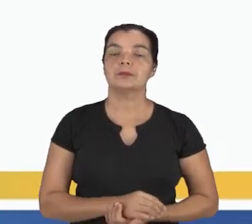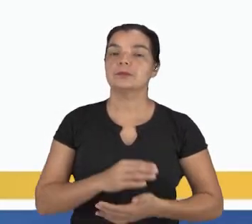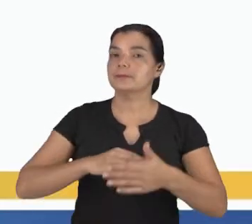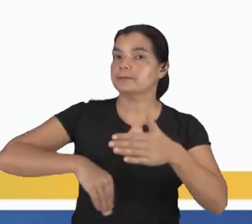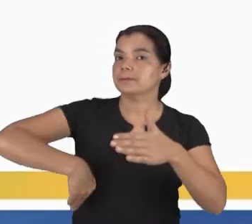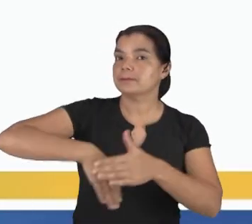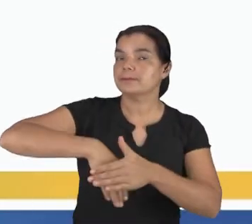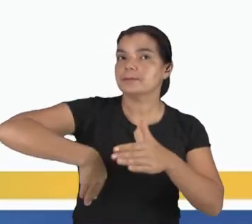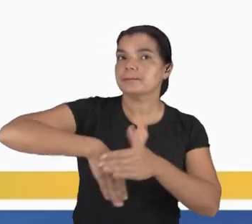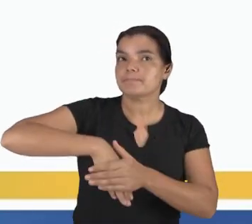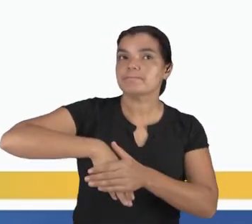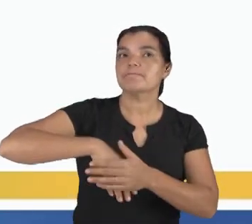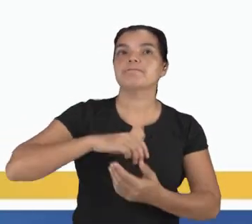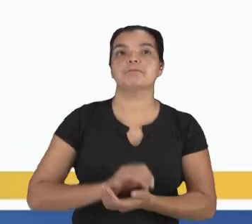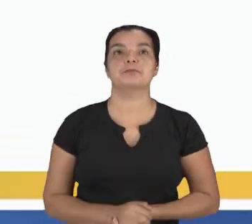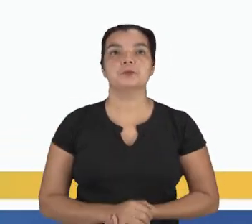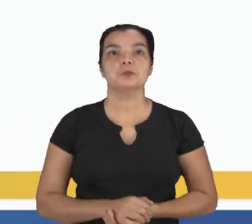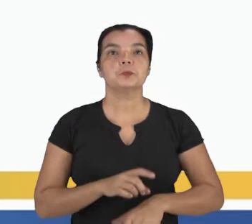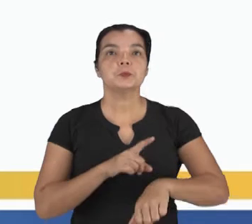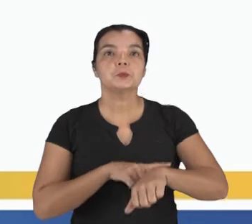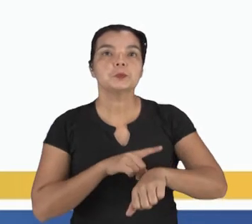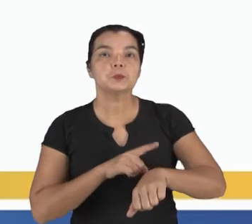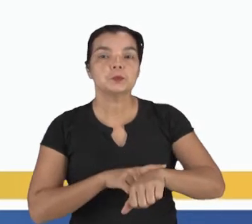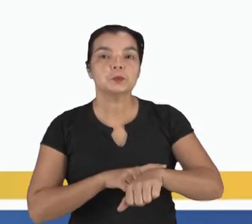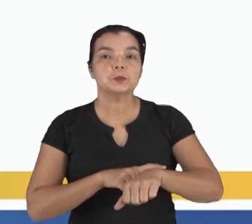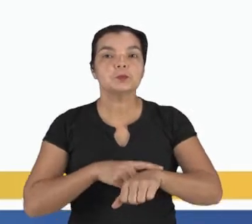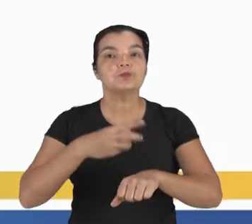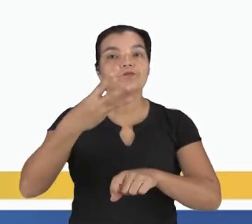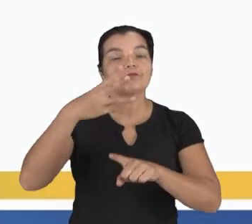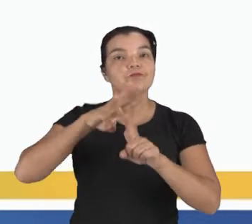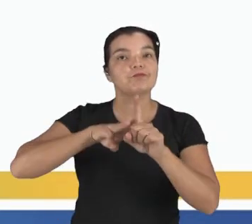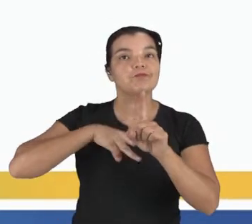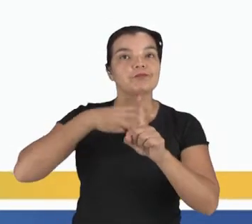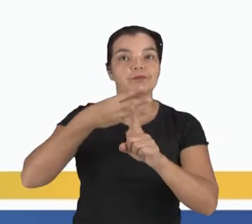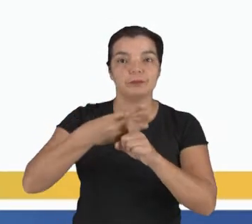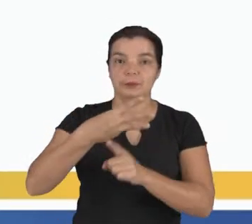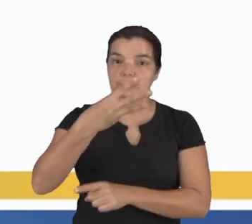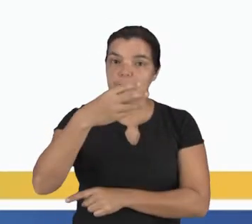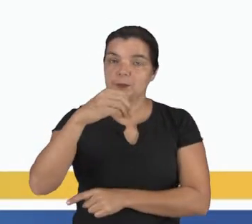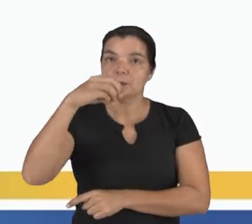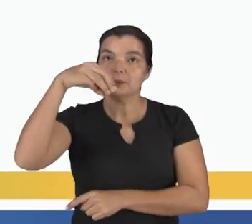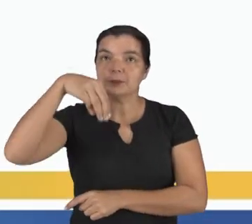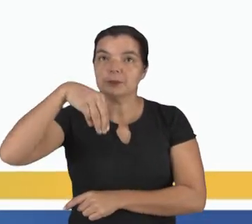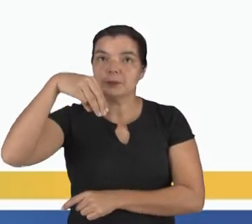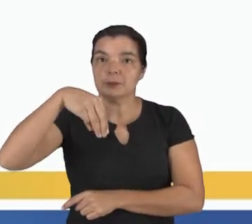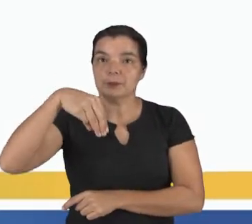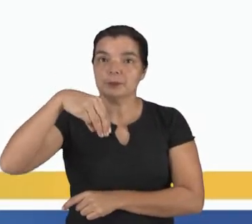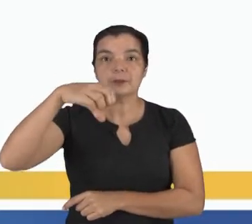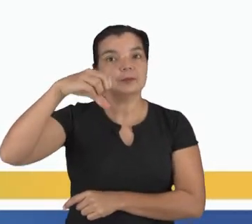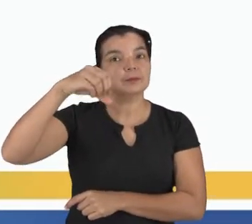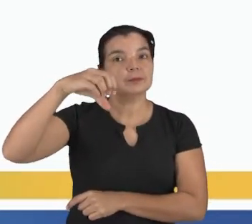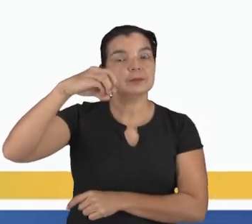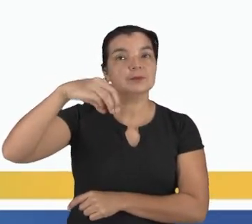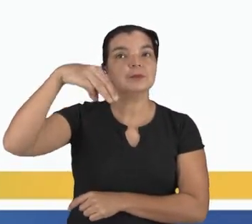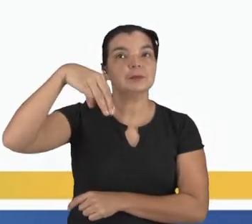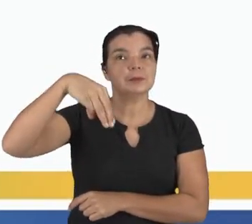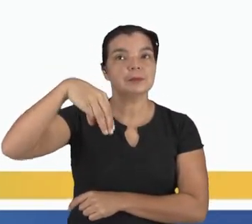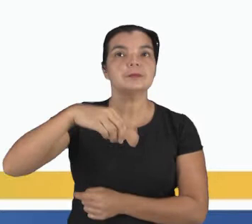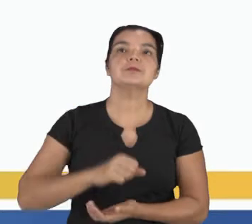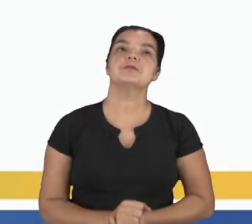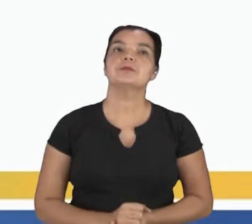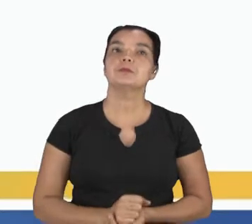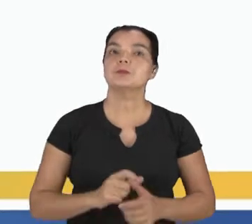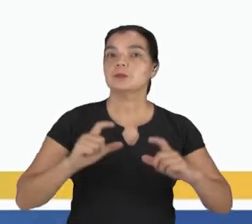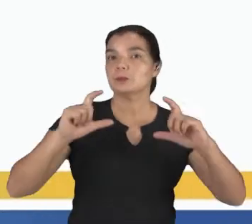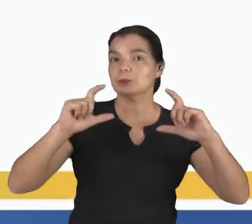jogo de futebol, caso o tempo de jogo triplique de 30 para 90 minutos,